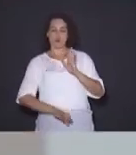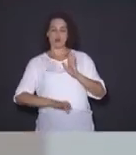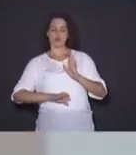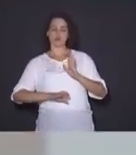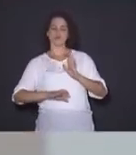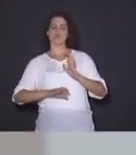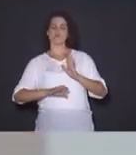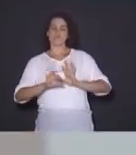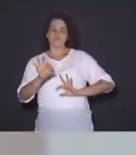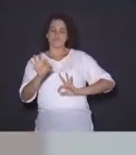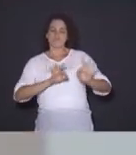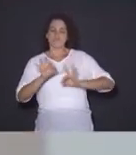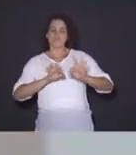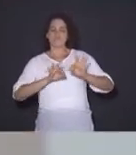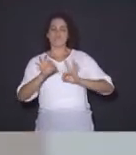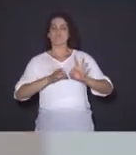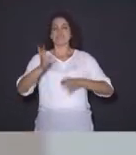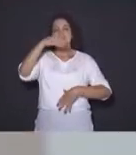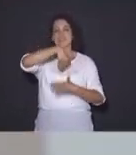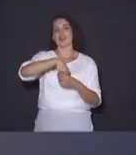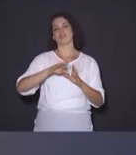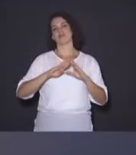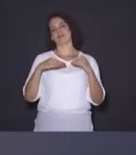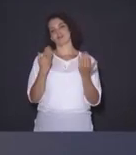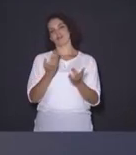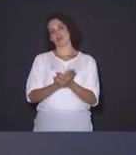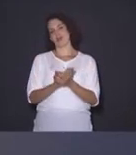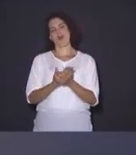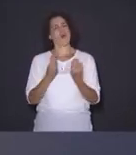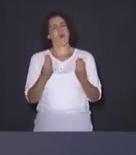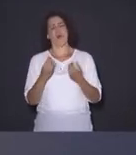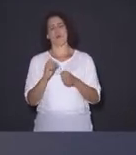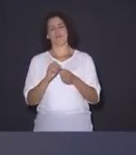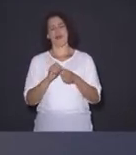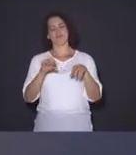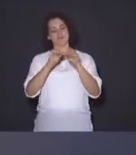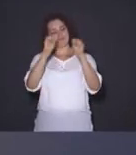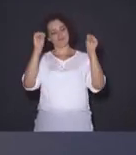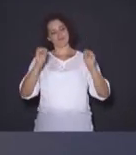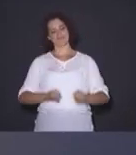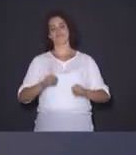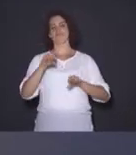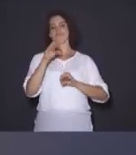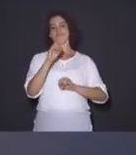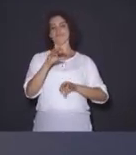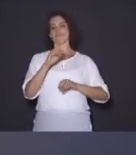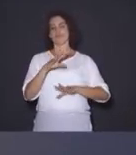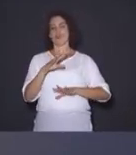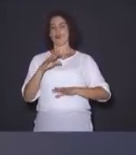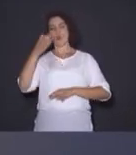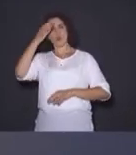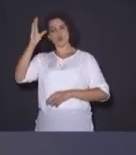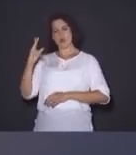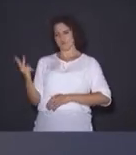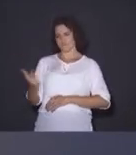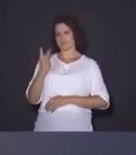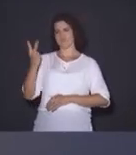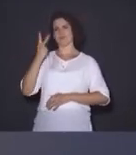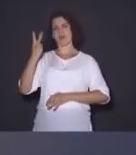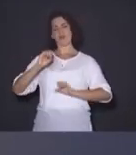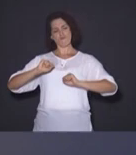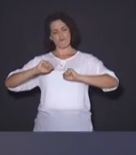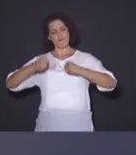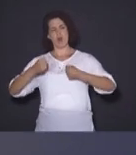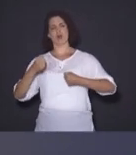no chão da escola isso se faz a partir de um sistema educacional que valorize as culturas que fortaleça as